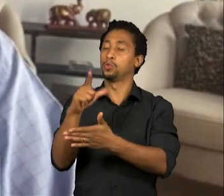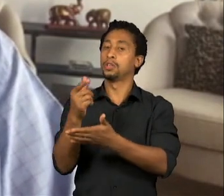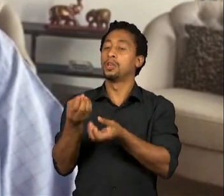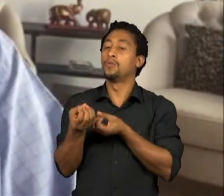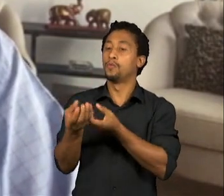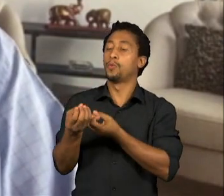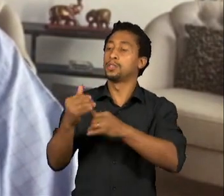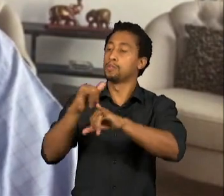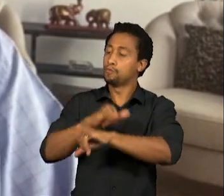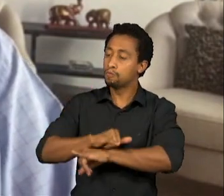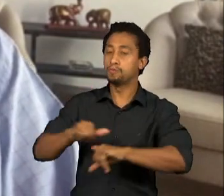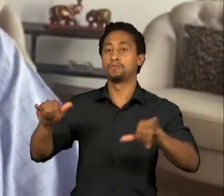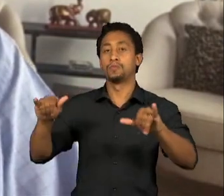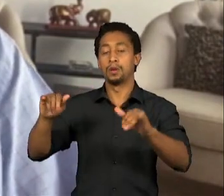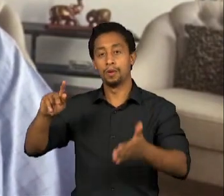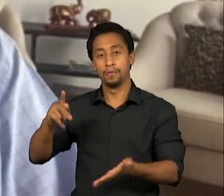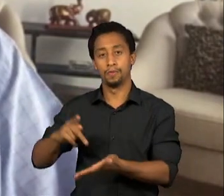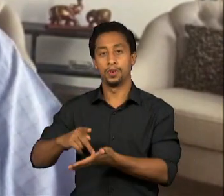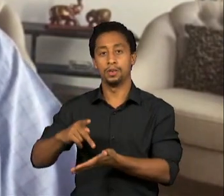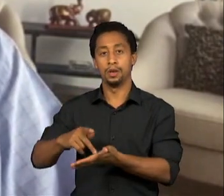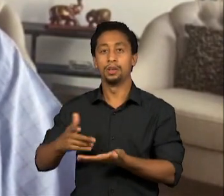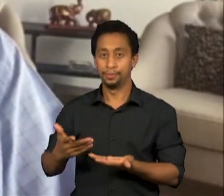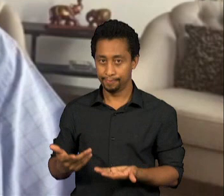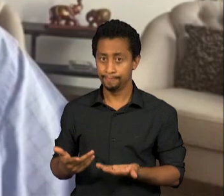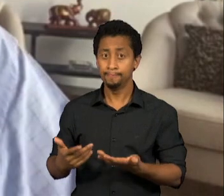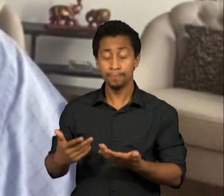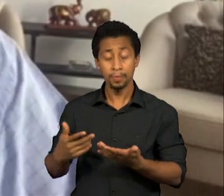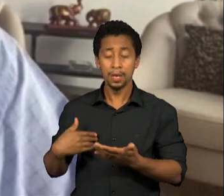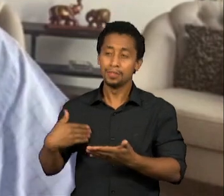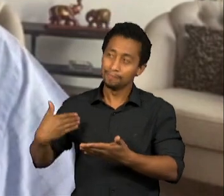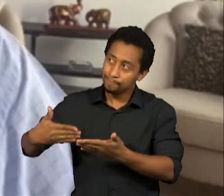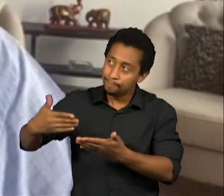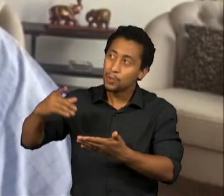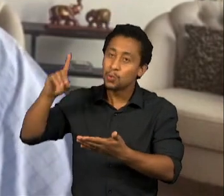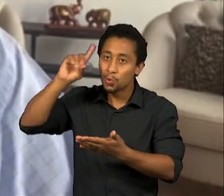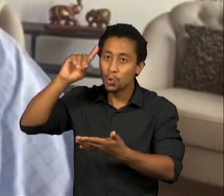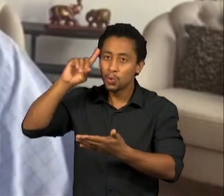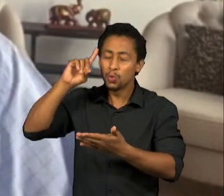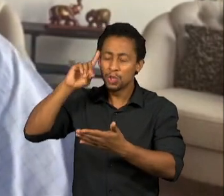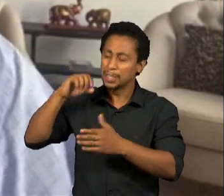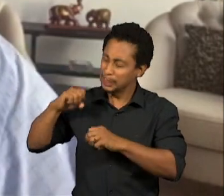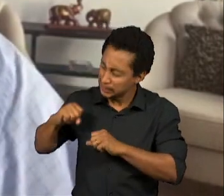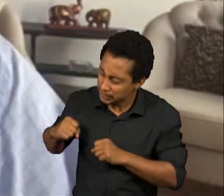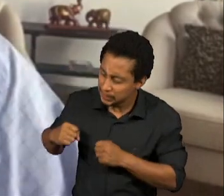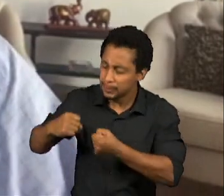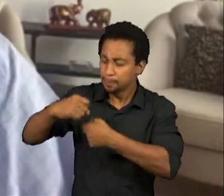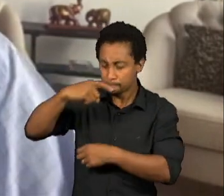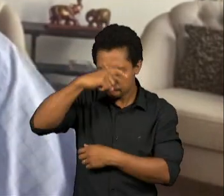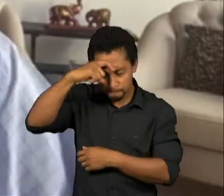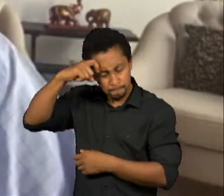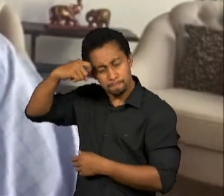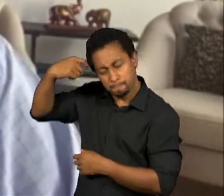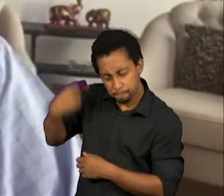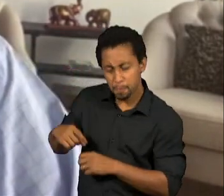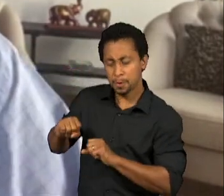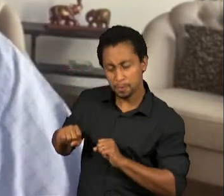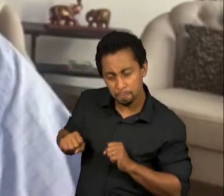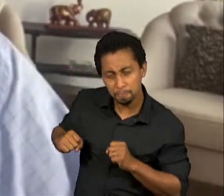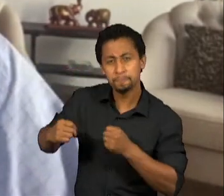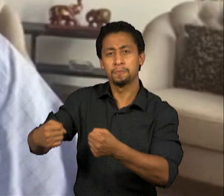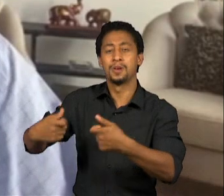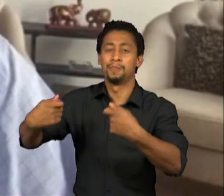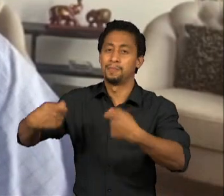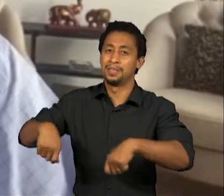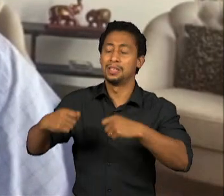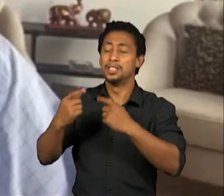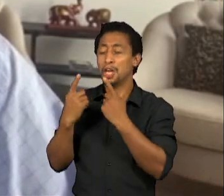uma batalha diária e que tem que ser vencida com muito suor e lágrimas. Sangue nem tanto, mas suor e lágrimas. Sangue de vez